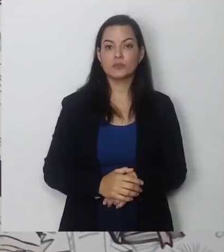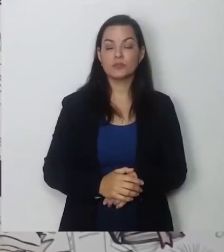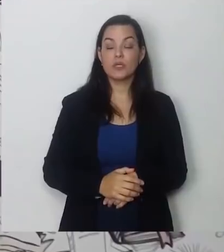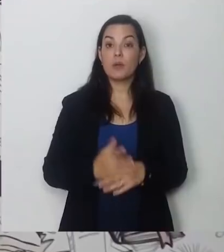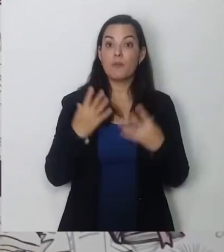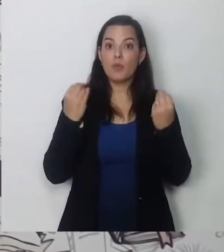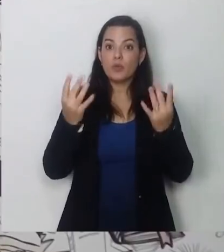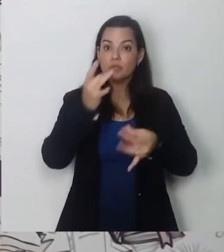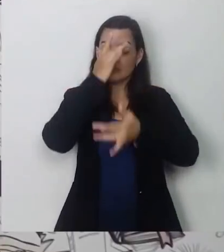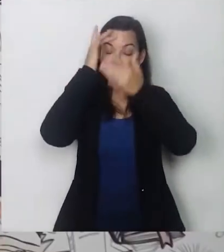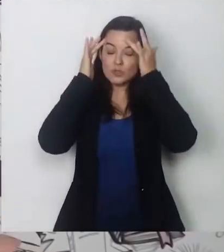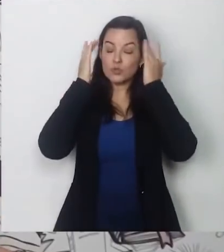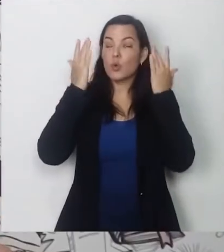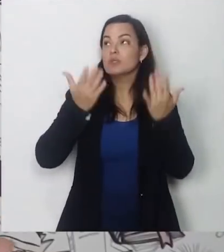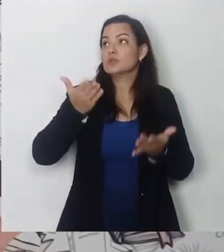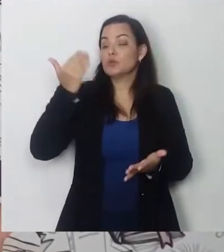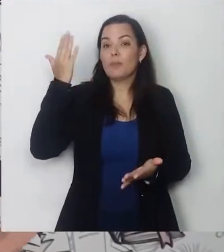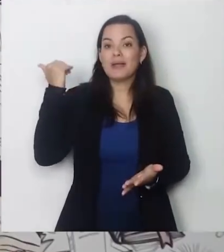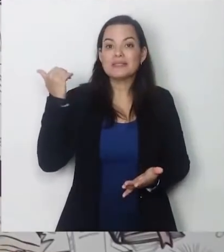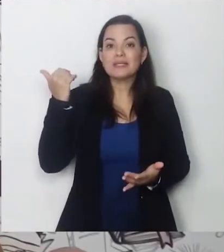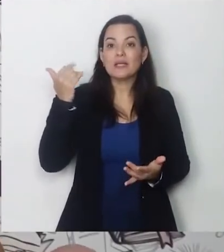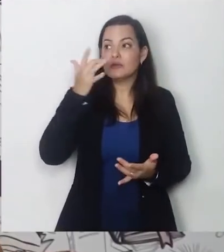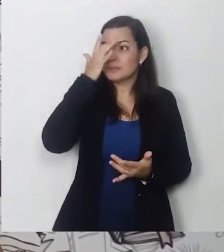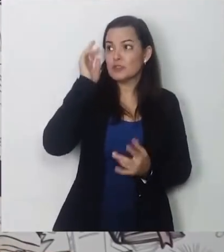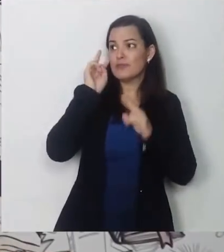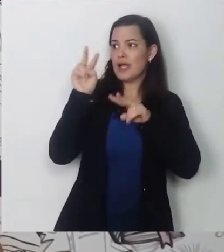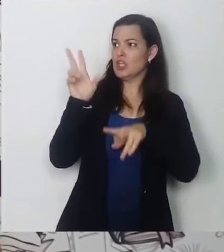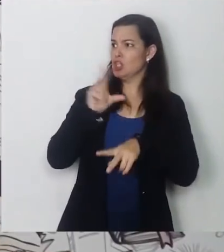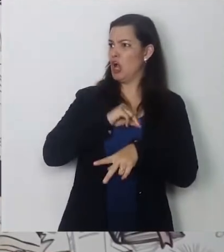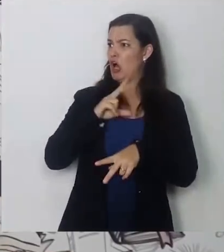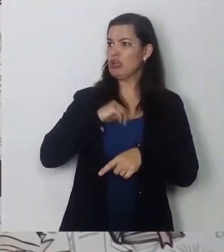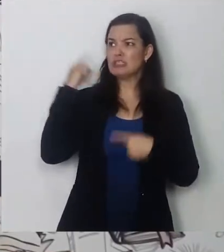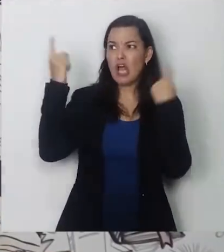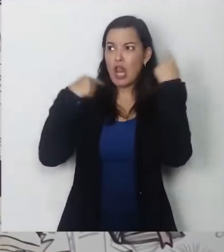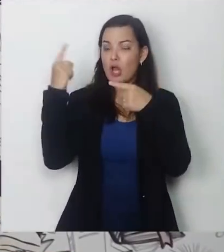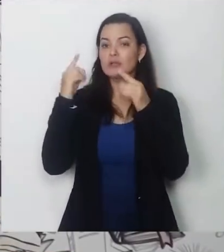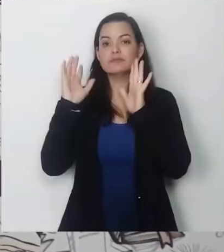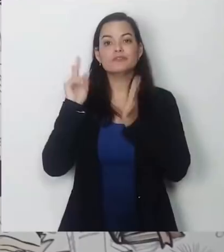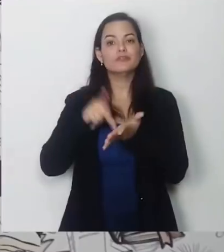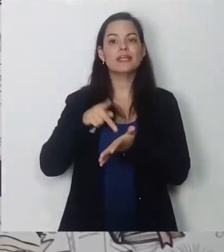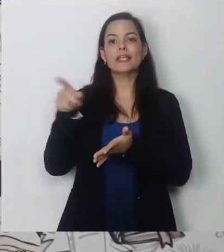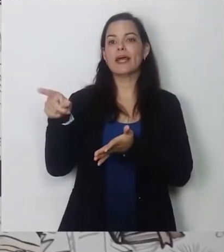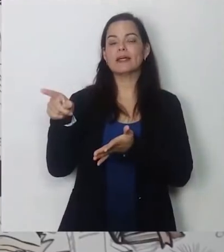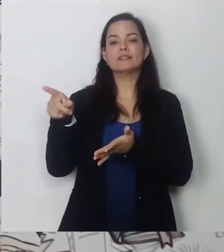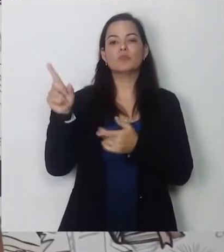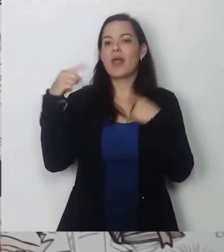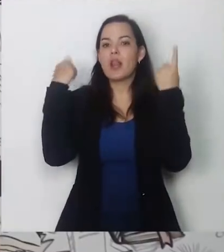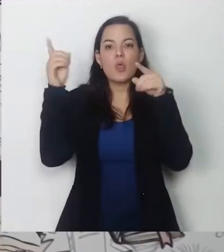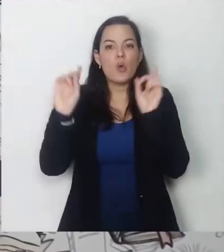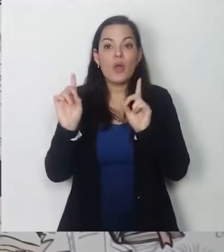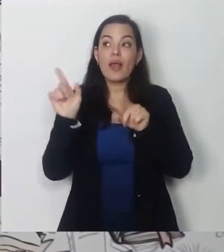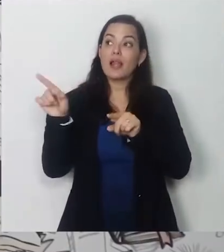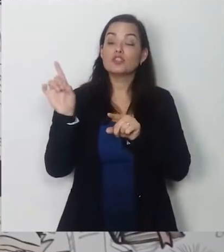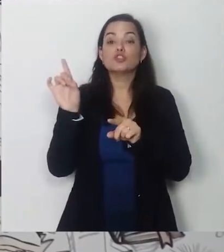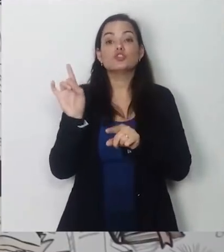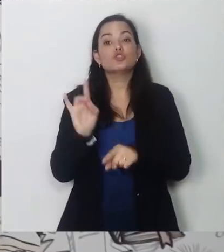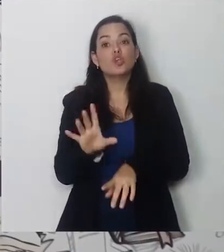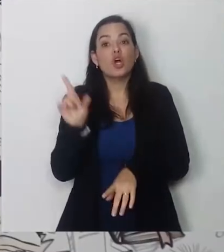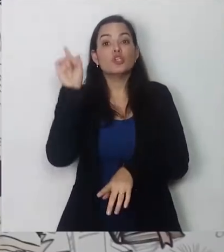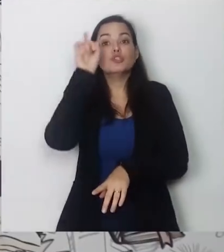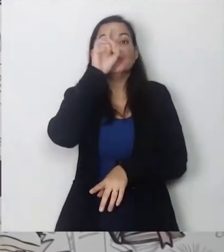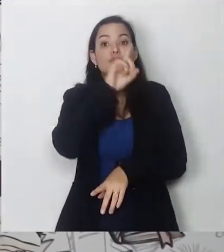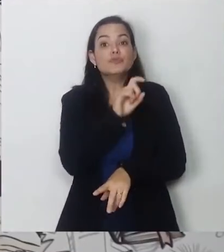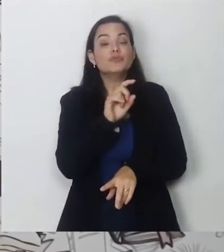na verdade, dificuldades para expressar suas emoções ou compreenderem